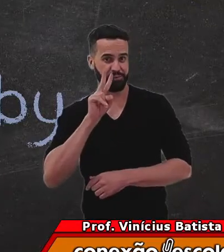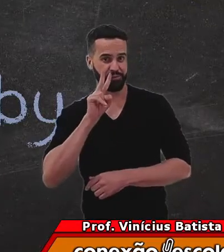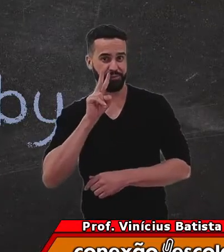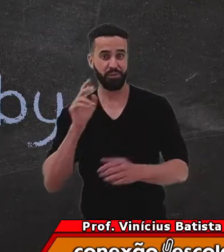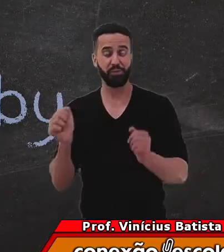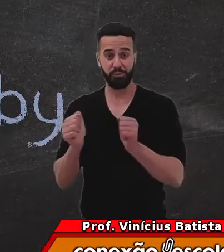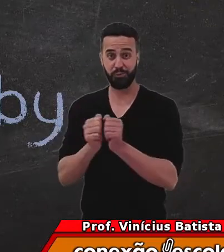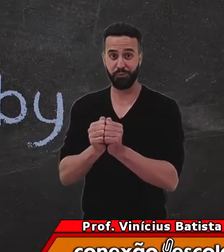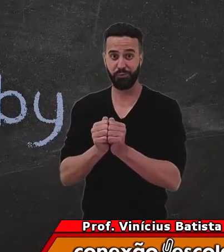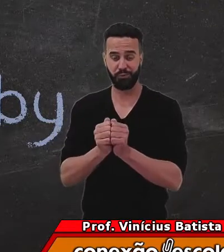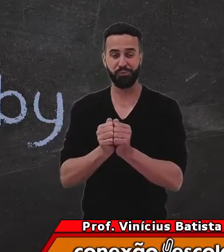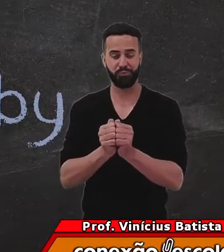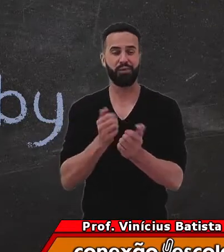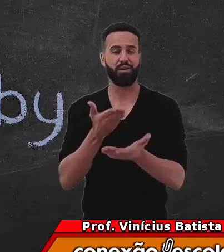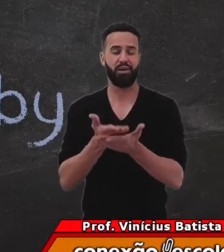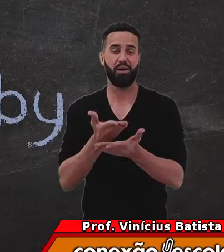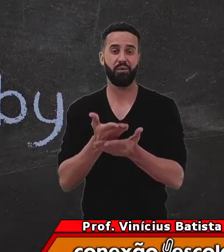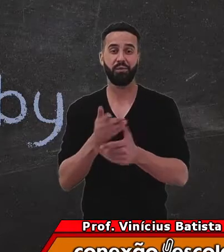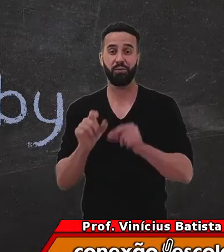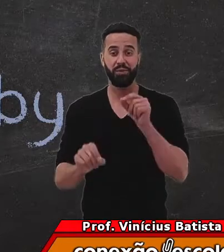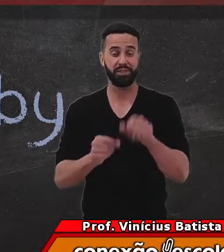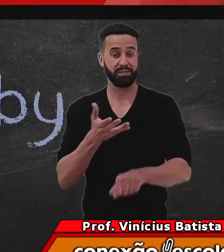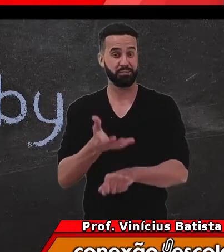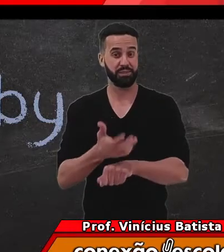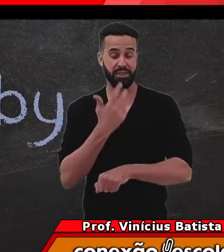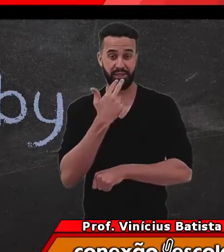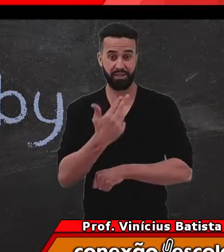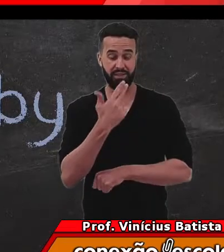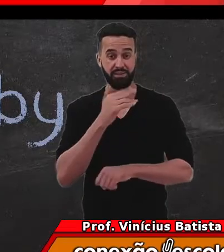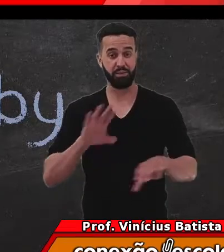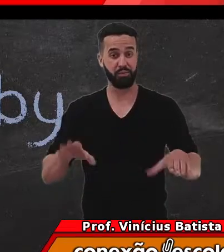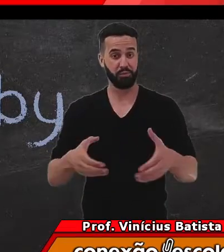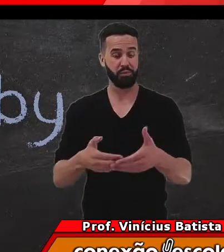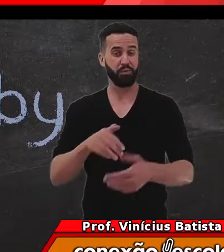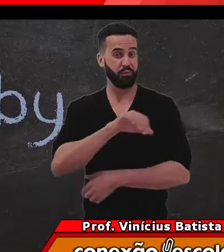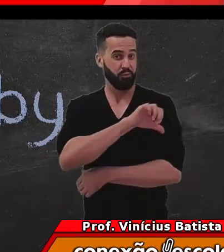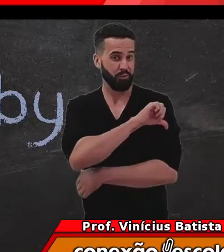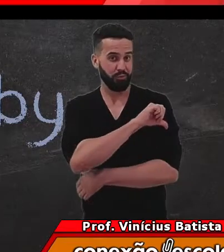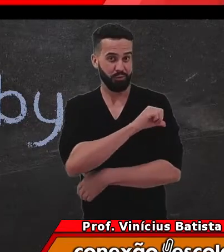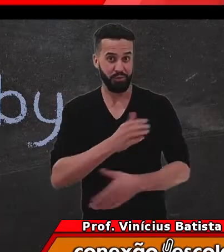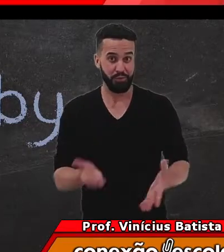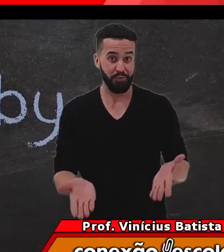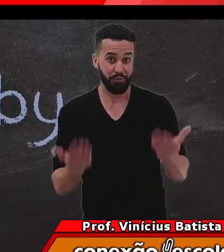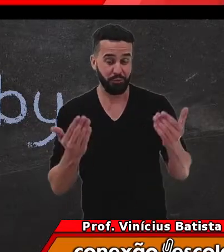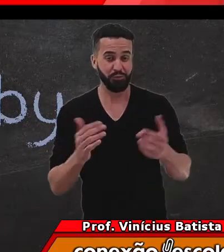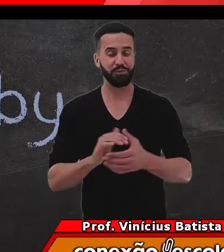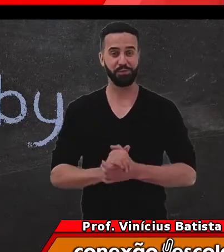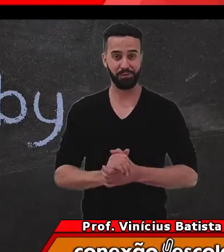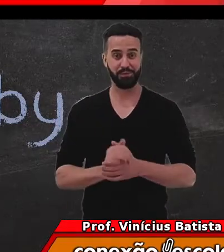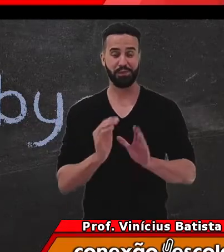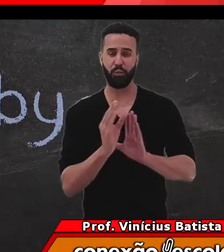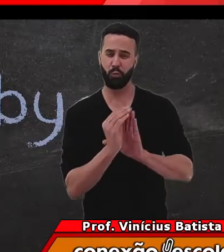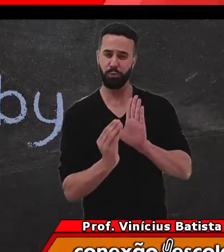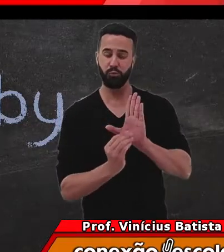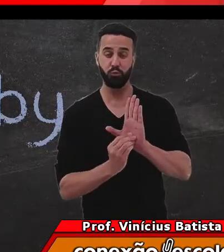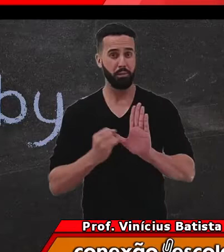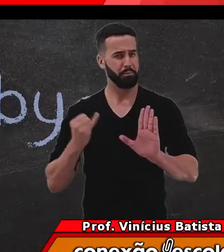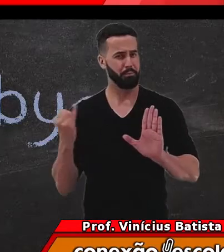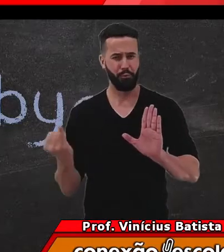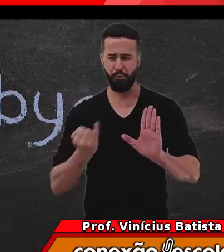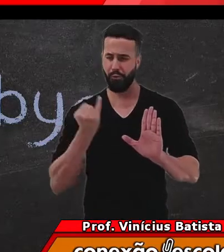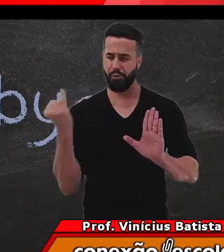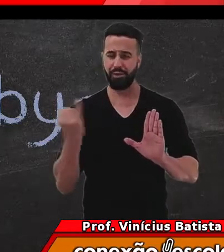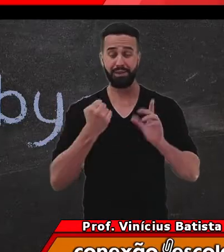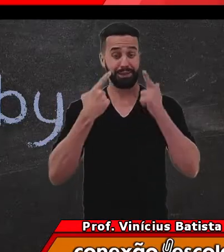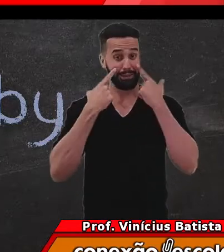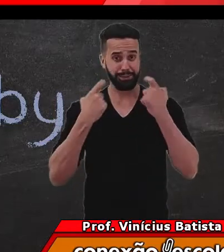juntos ministraremos mais uma aula de inglês para a turma do 9º ano. Vamos lá, porque hoje o conteúdo é muito importante, é muito